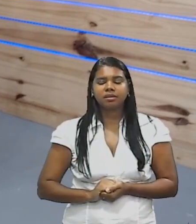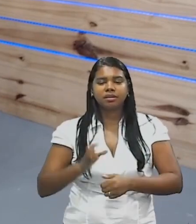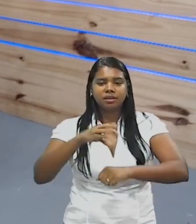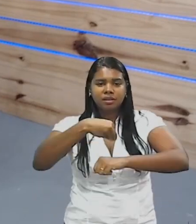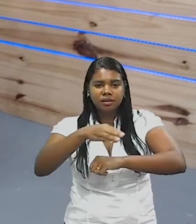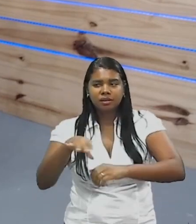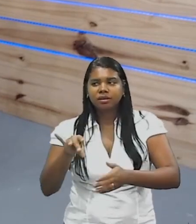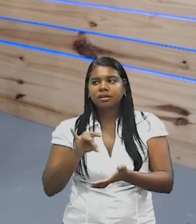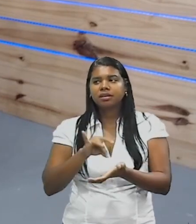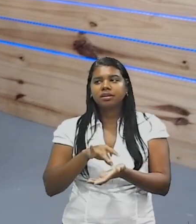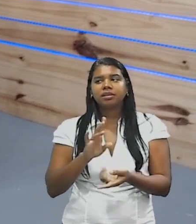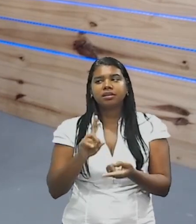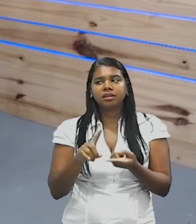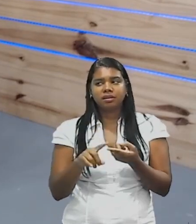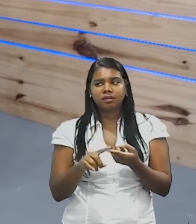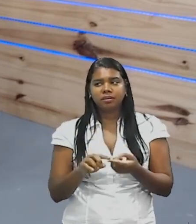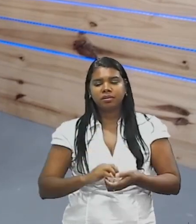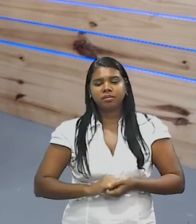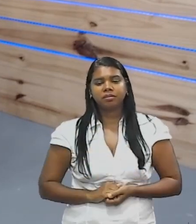feito